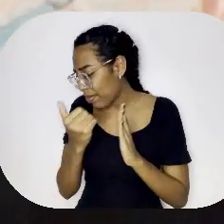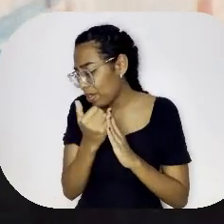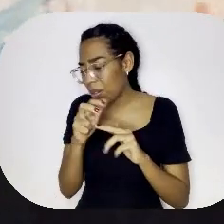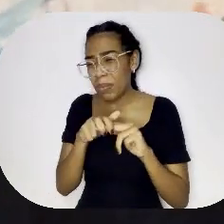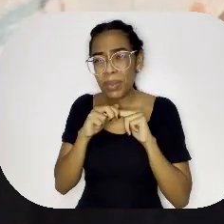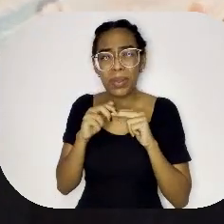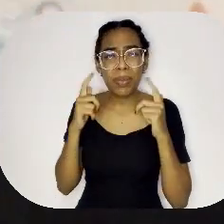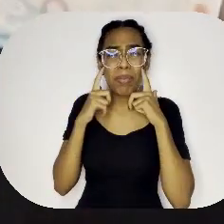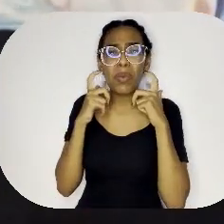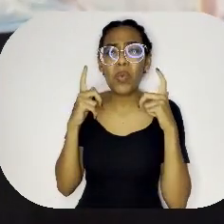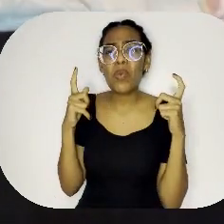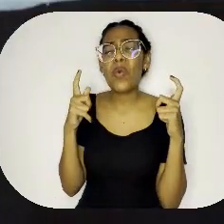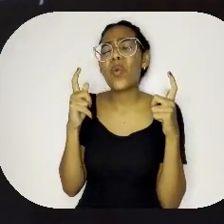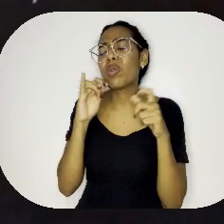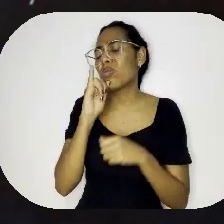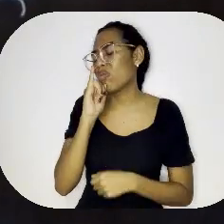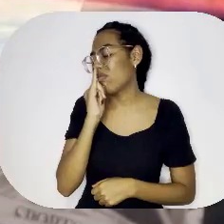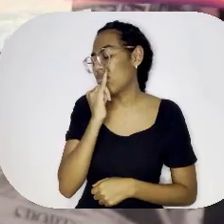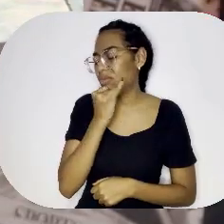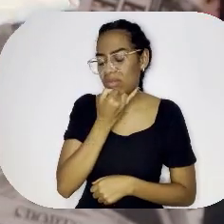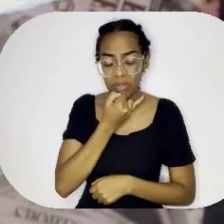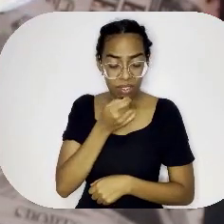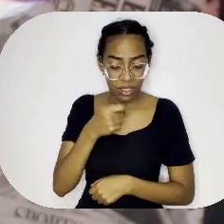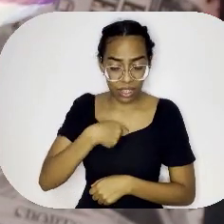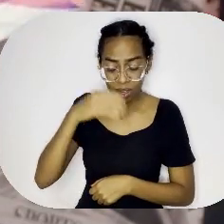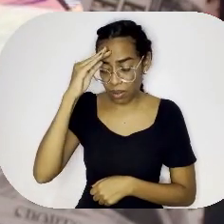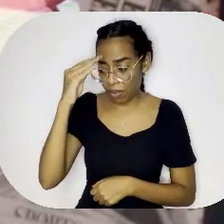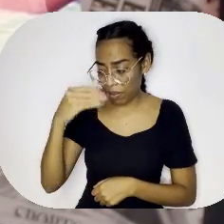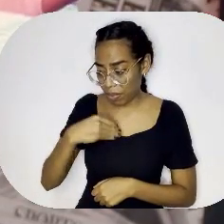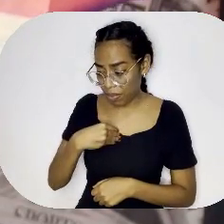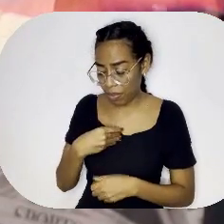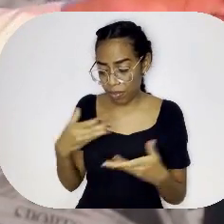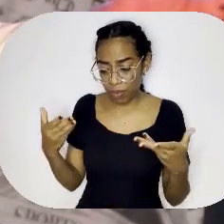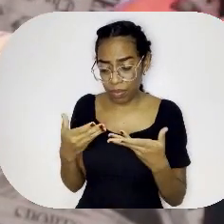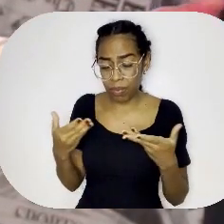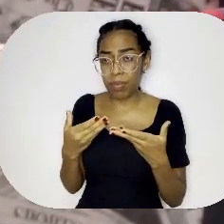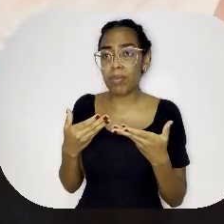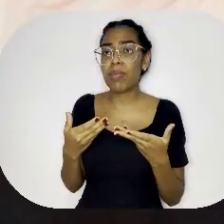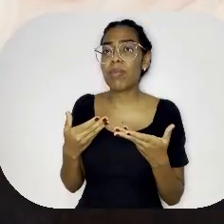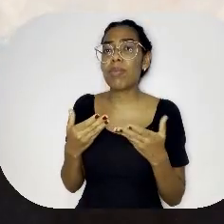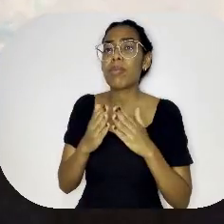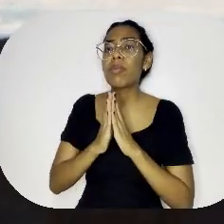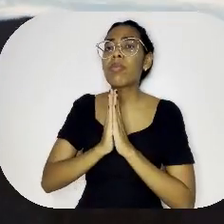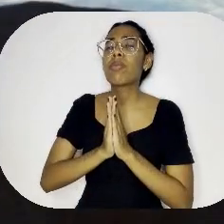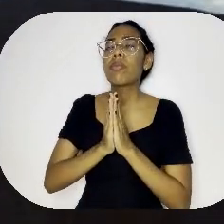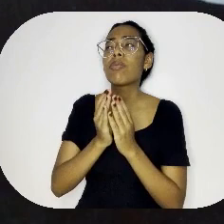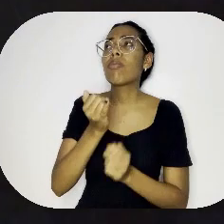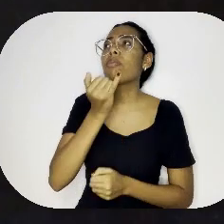Se basta vos irar tanto pecado, a bradar-vos só beija um só gemido, que a mesma